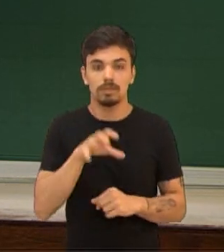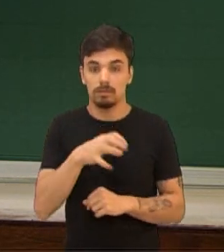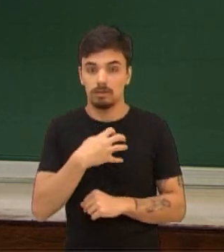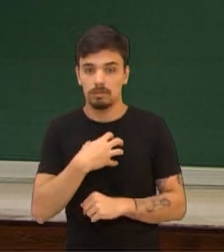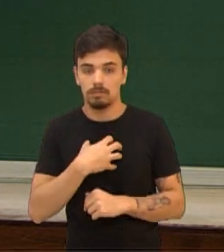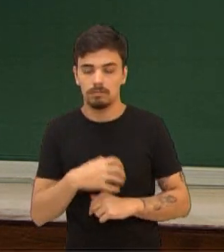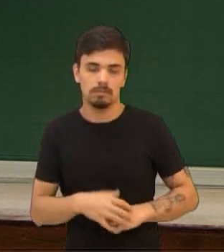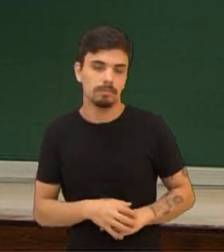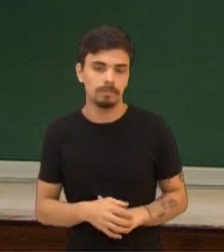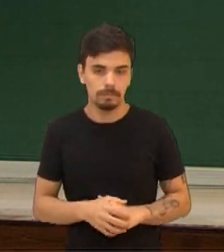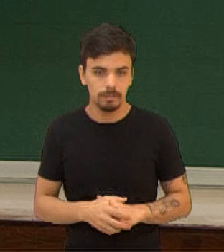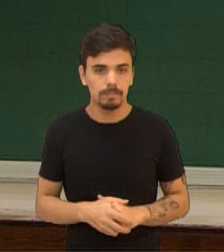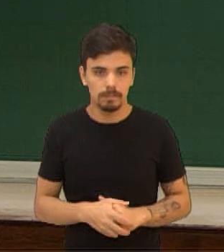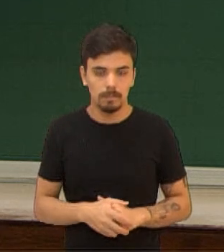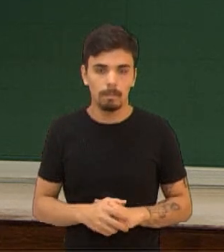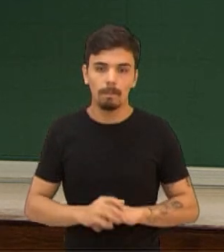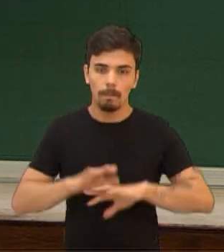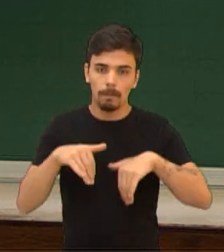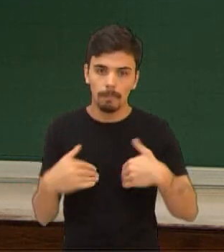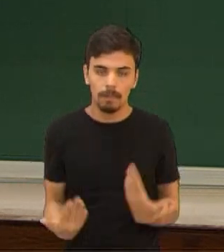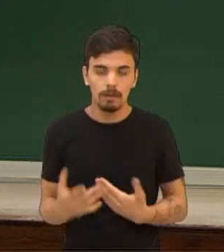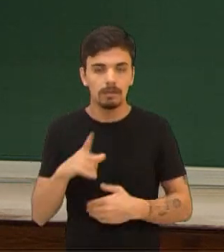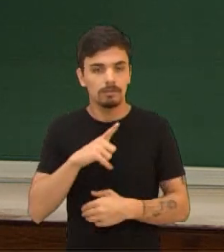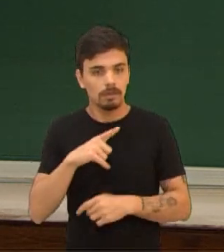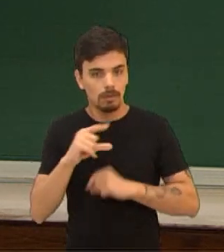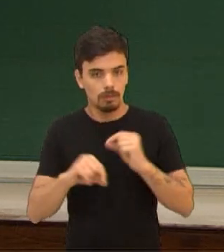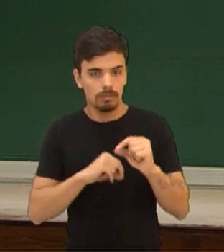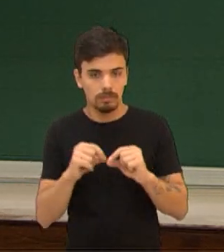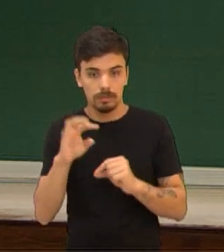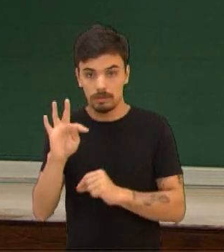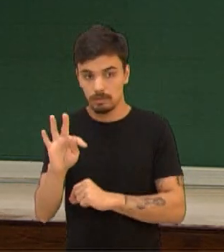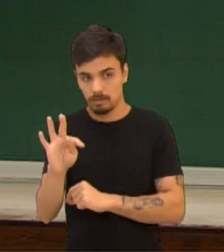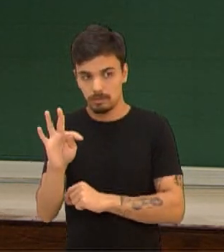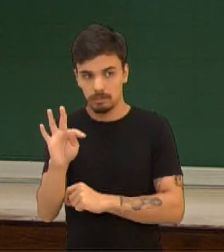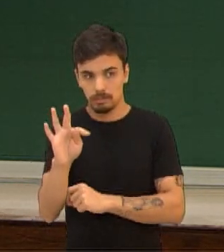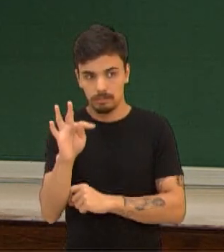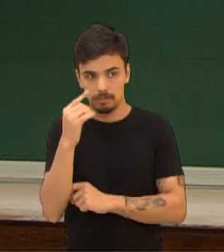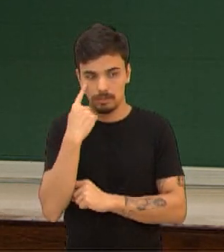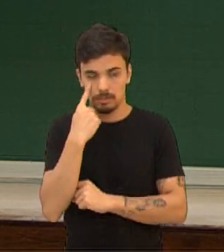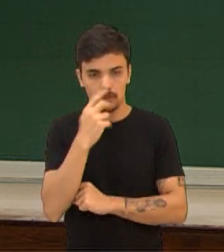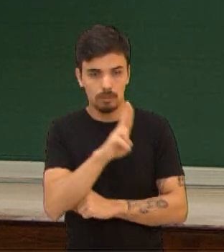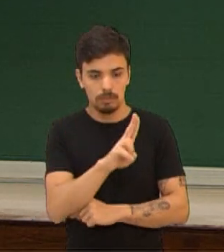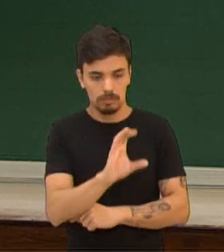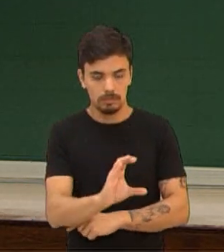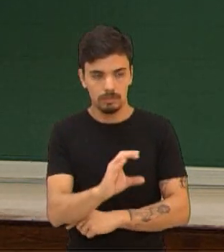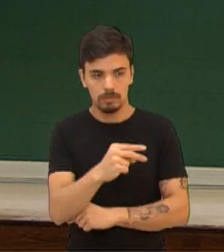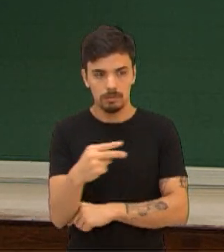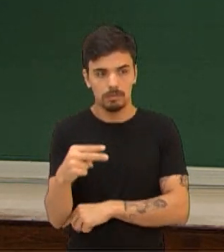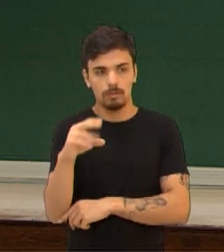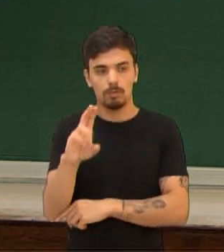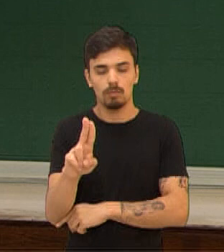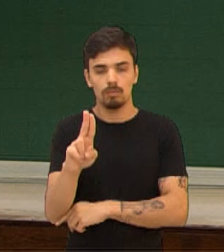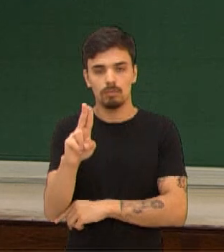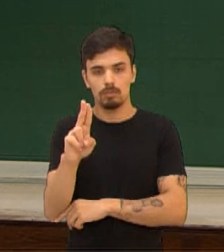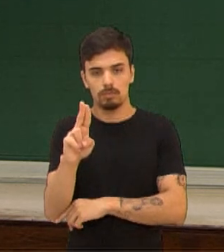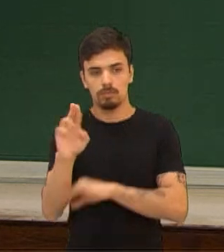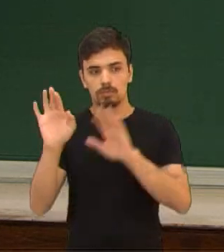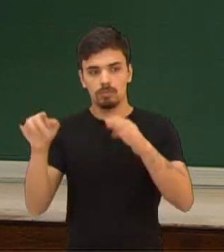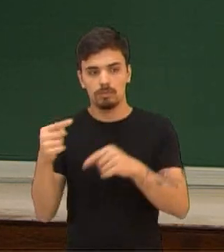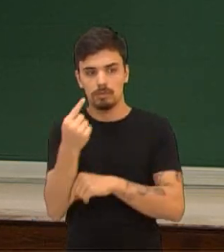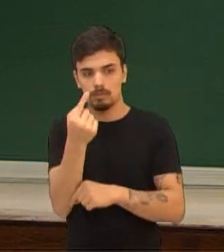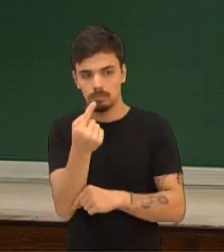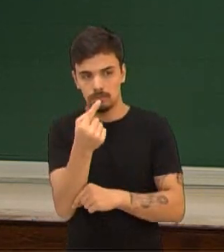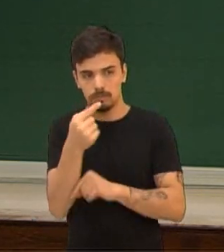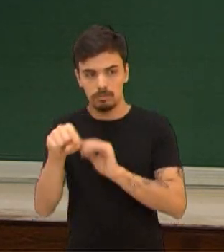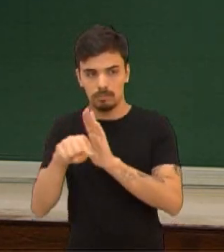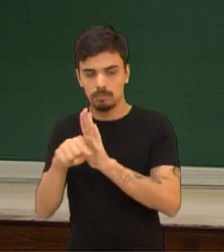função, tá? E aí eu tenho que a tensão no capacitor é a tensão da fonte vezes 1